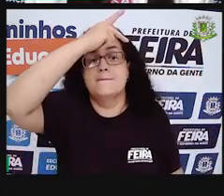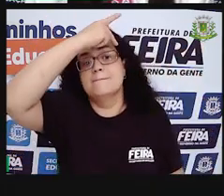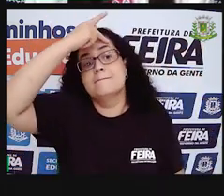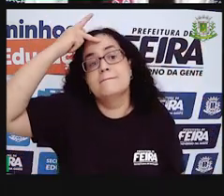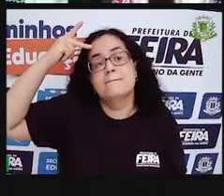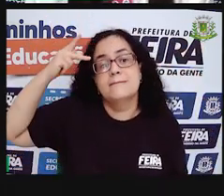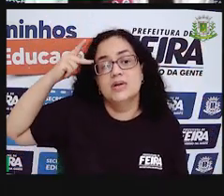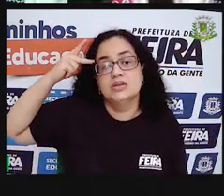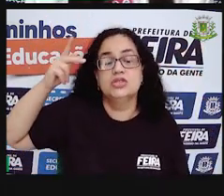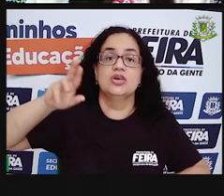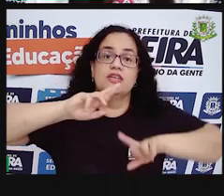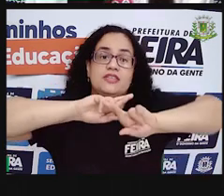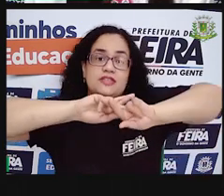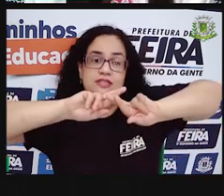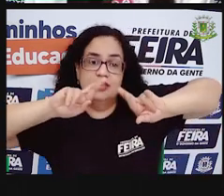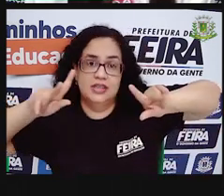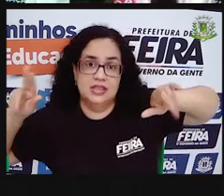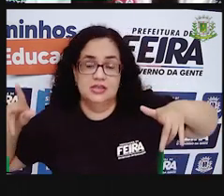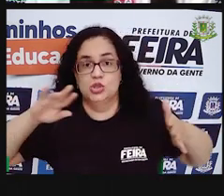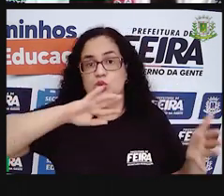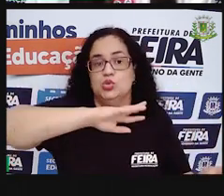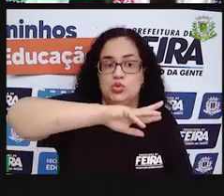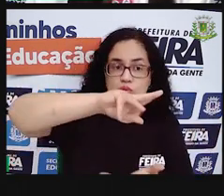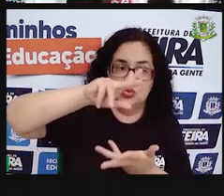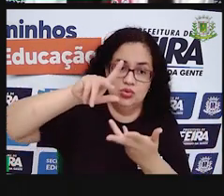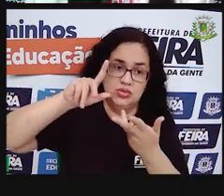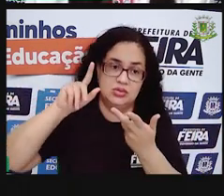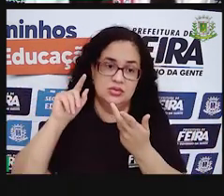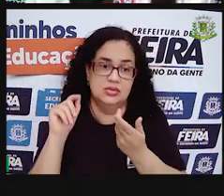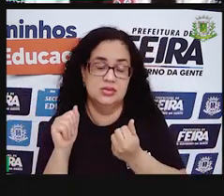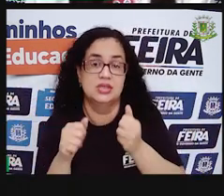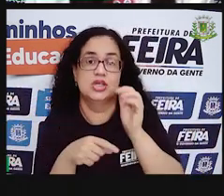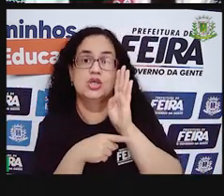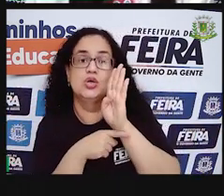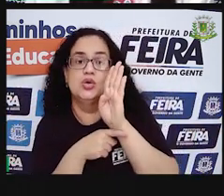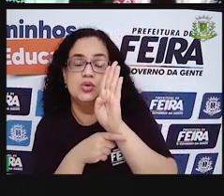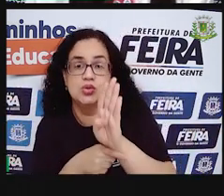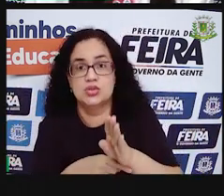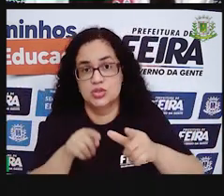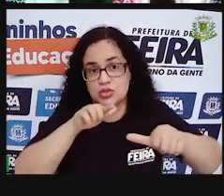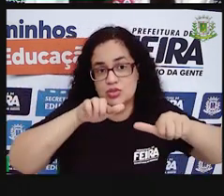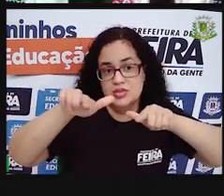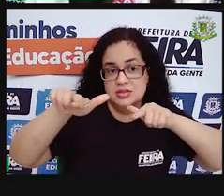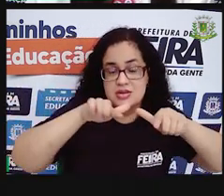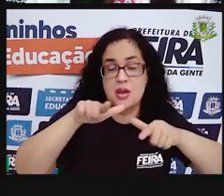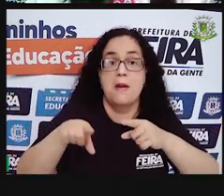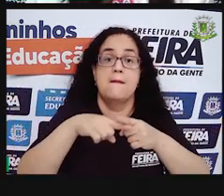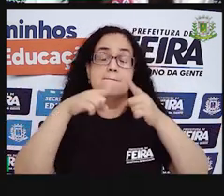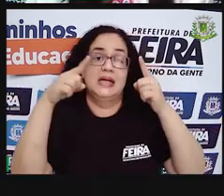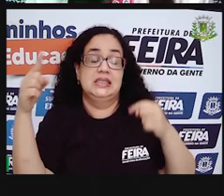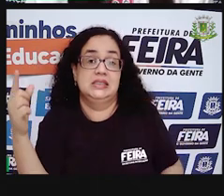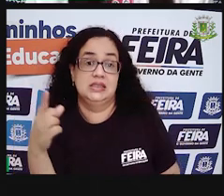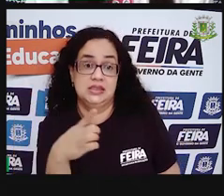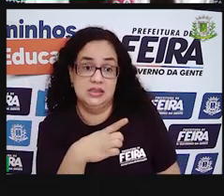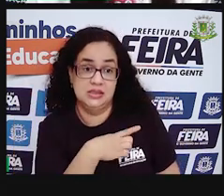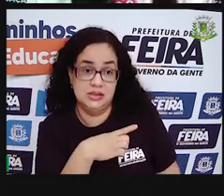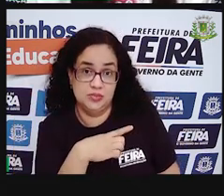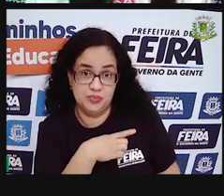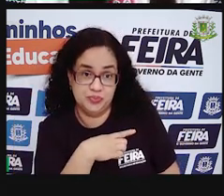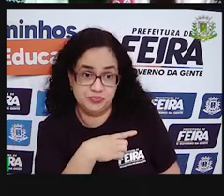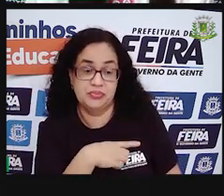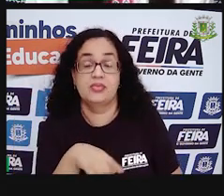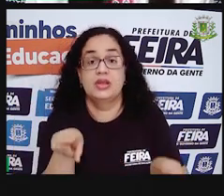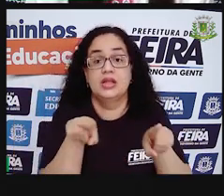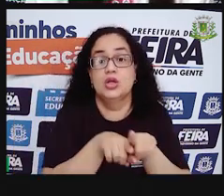de várias partes do mundo, que deram as suas contribuições no trabalho, mas que trouxeram também as suas contribuições